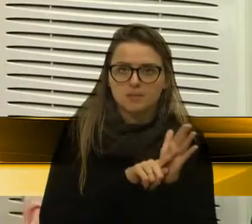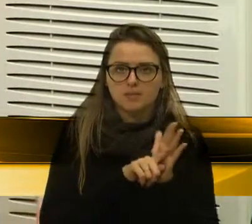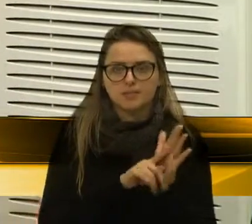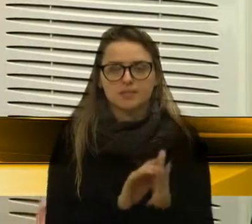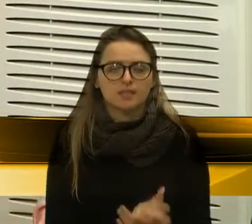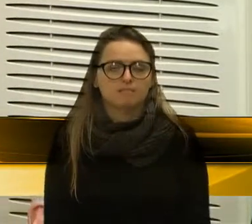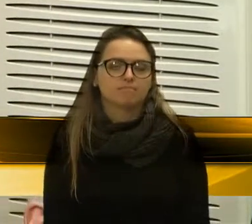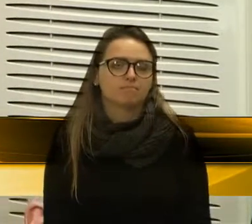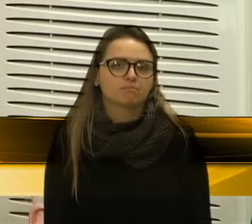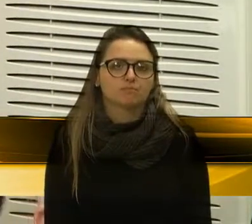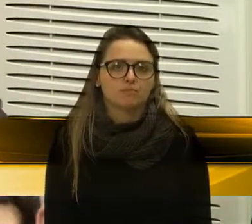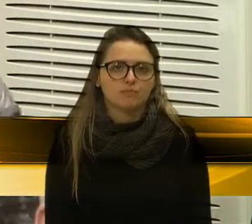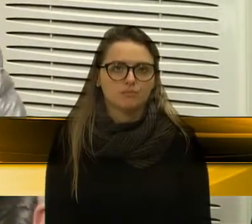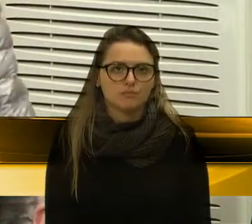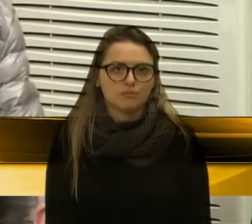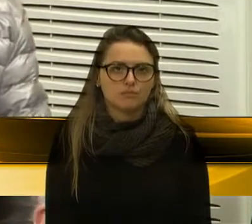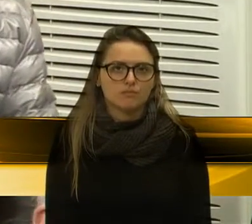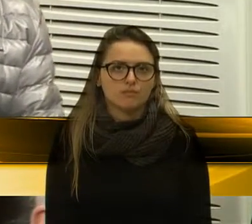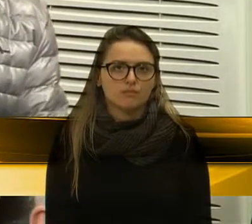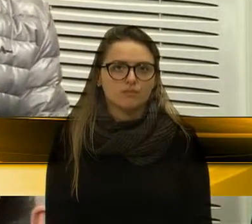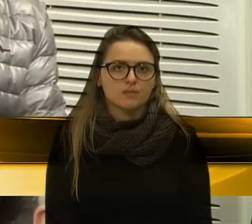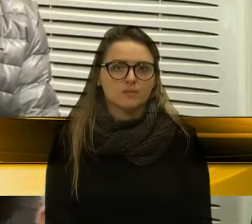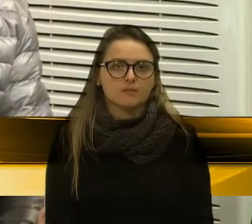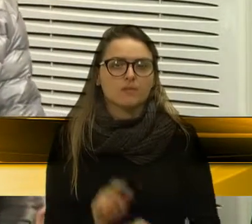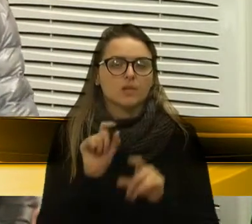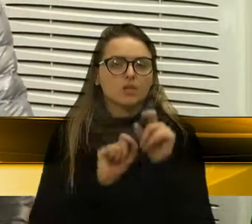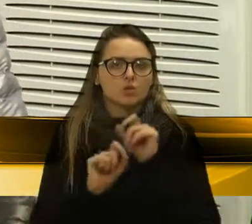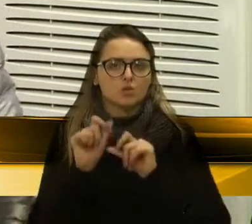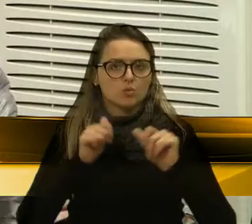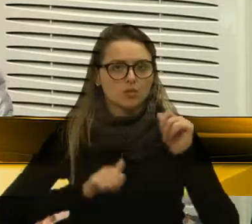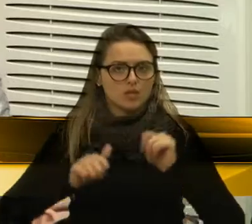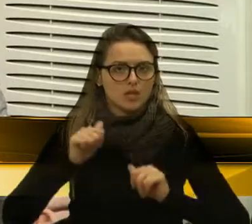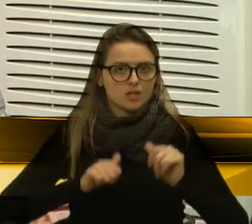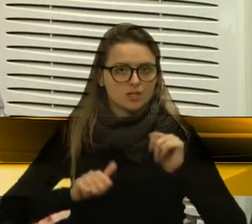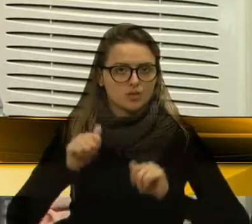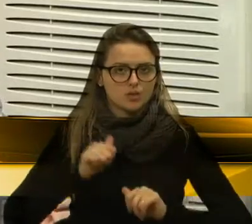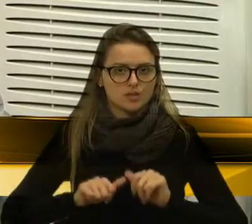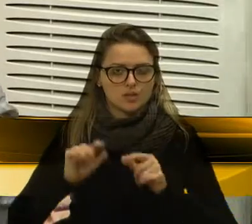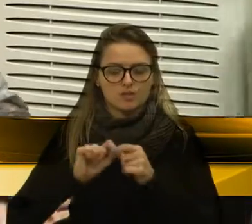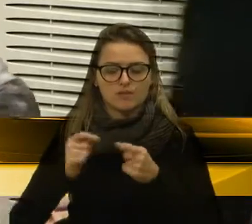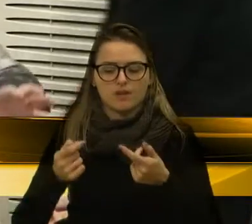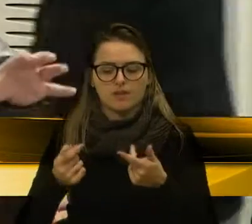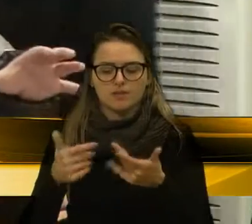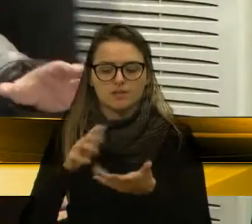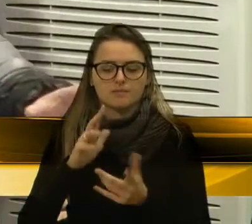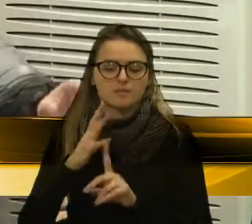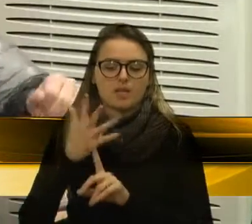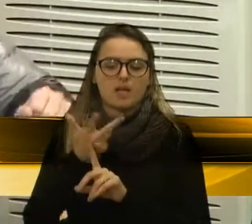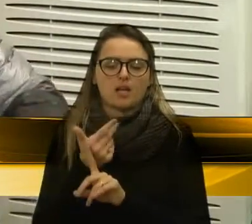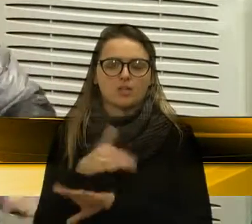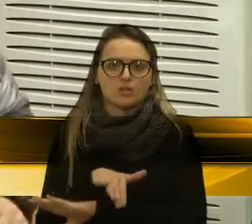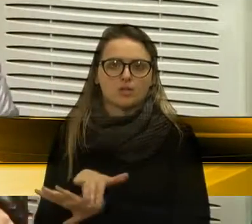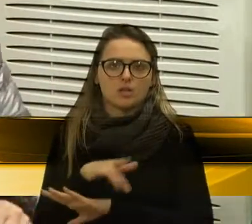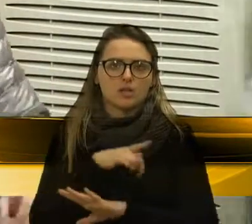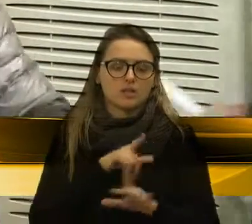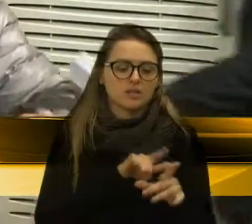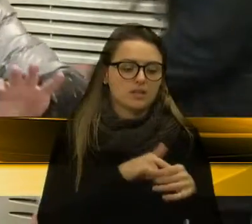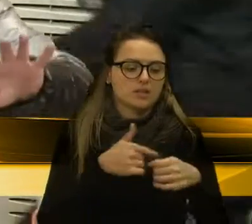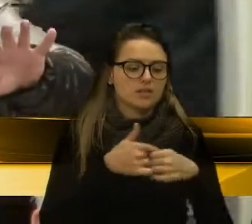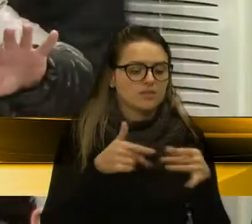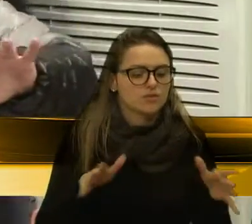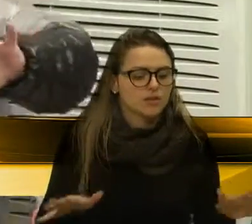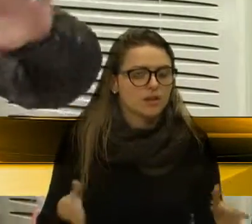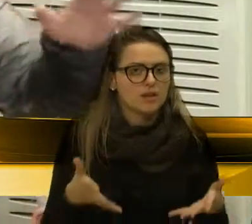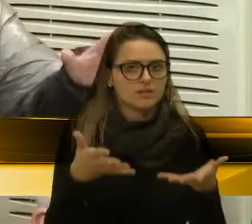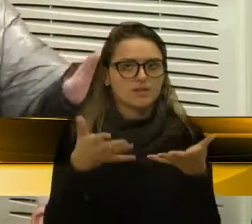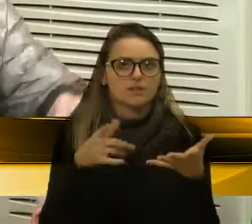situação com relação aos artistas de rua vereador alberto eu cito algumas cidades que incentivam essas situações e